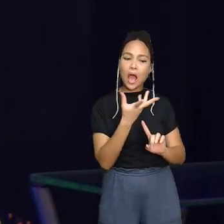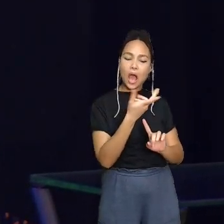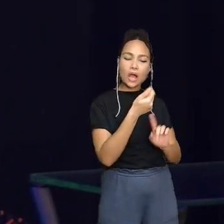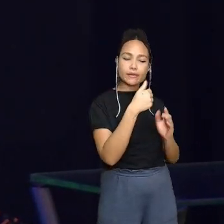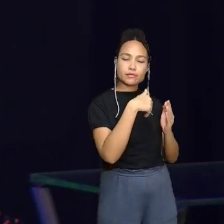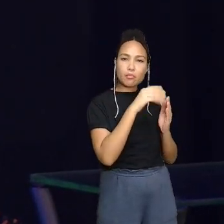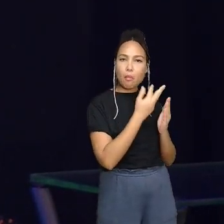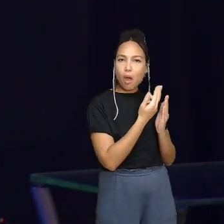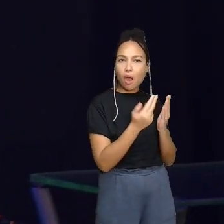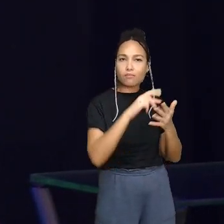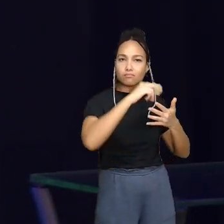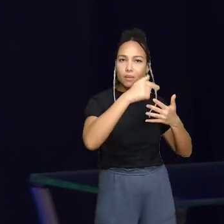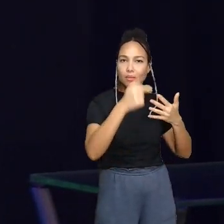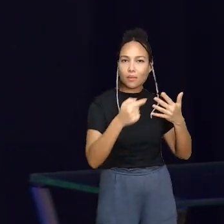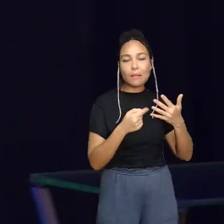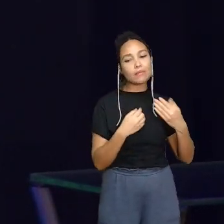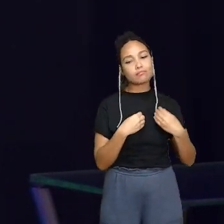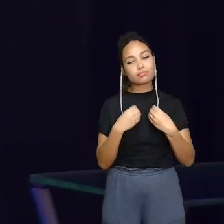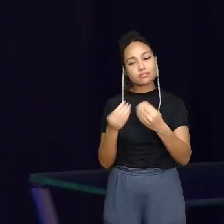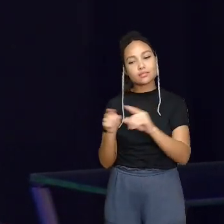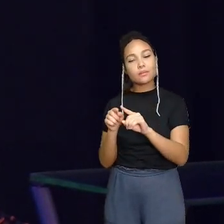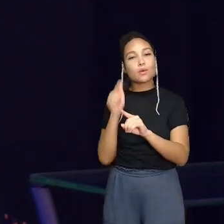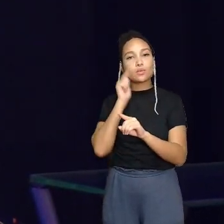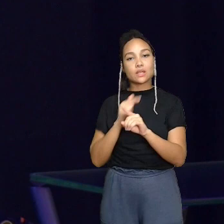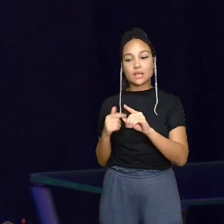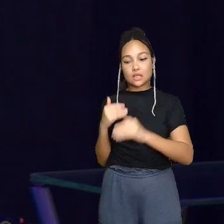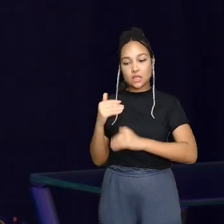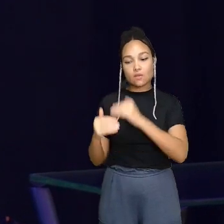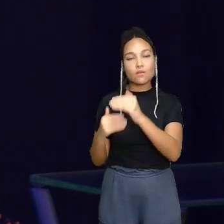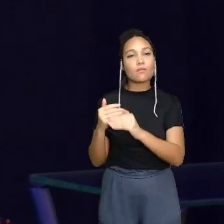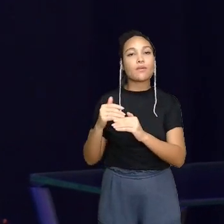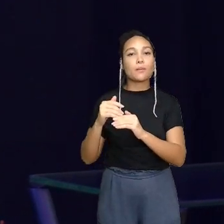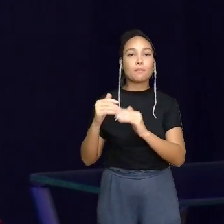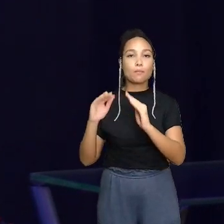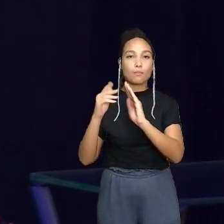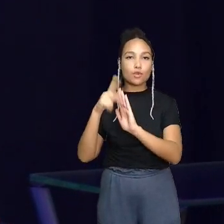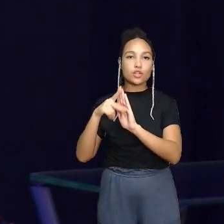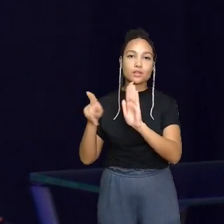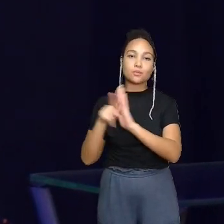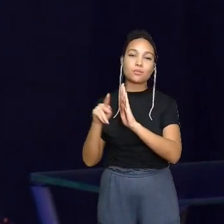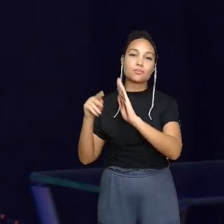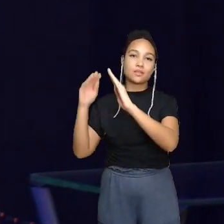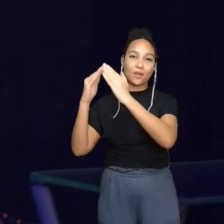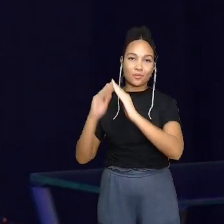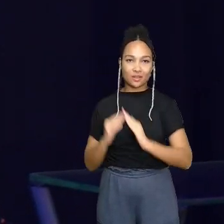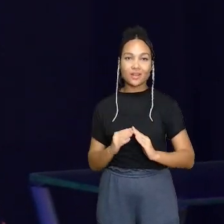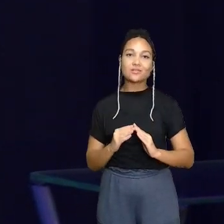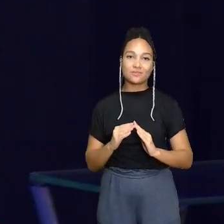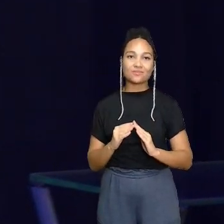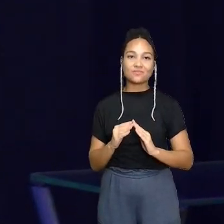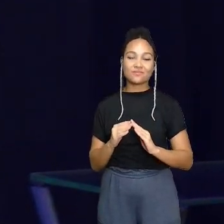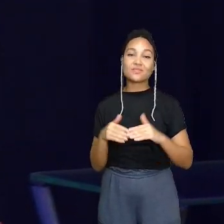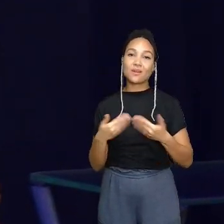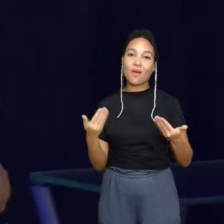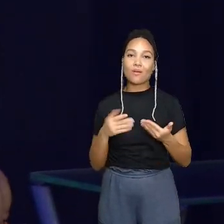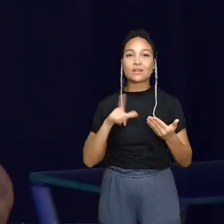para poder desenvolver os projetos e ações sociais dentro da favela. E aí hoje a gente está com um